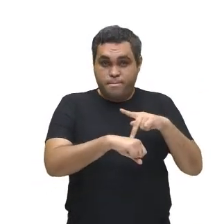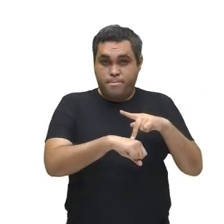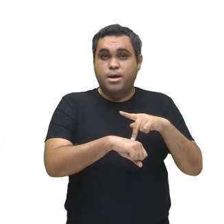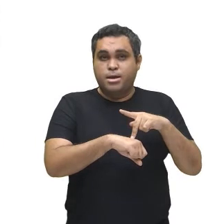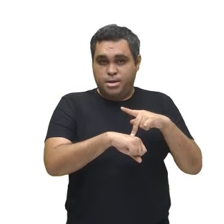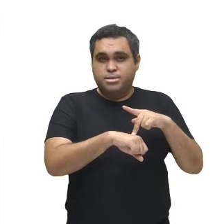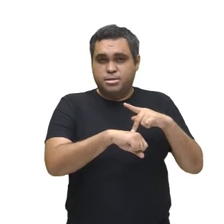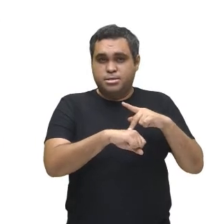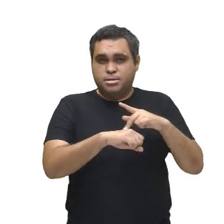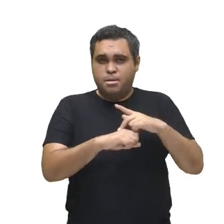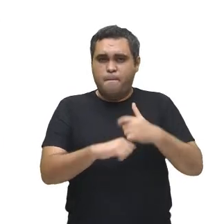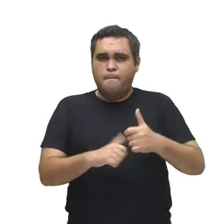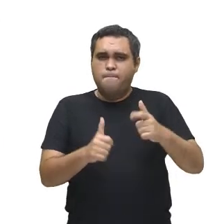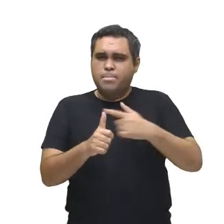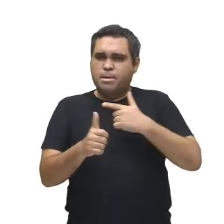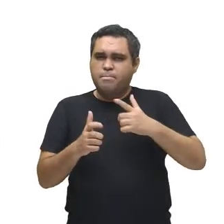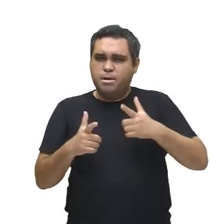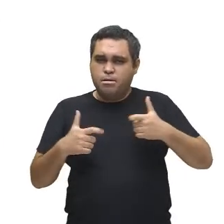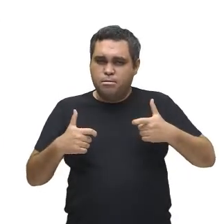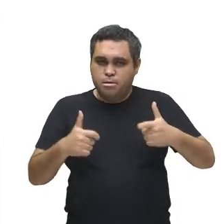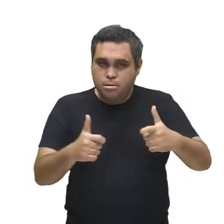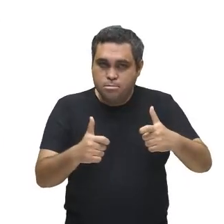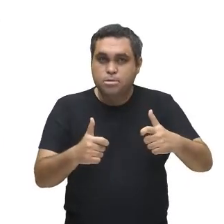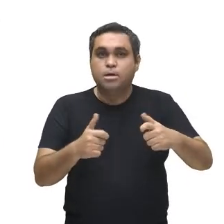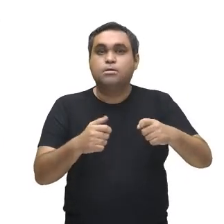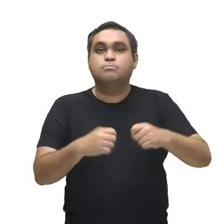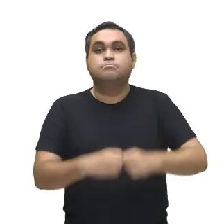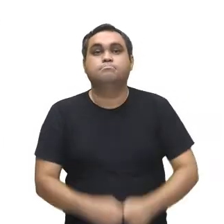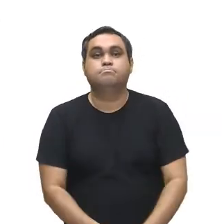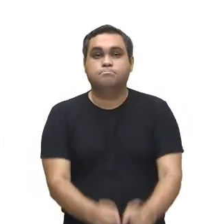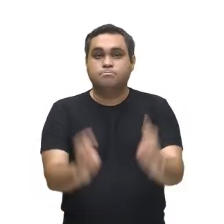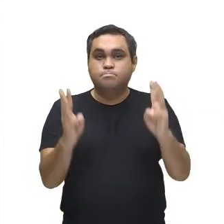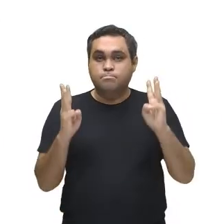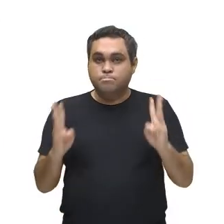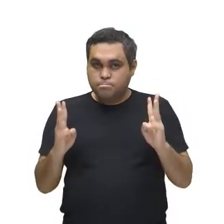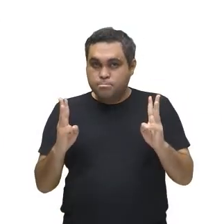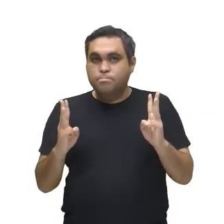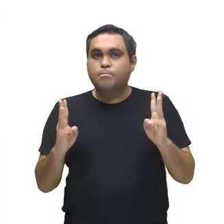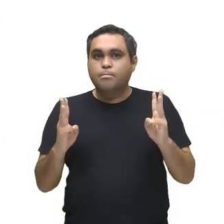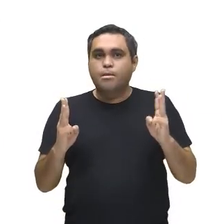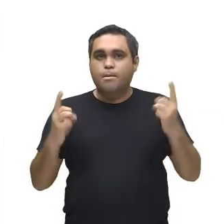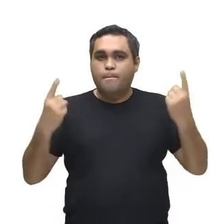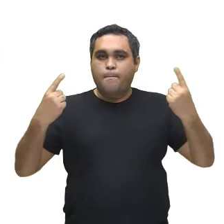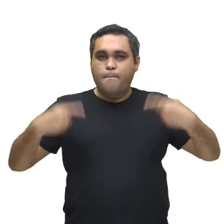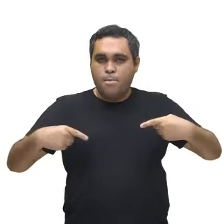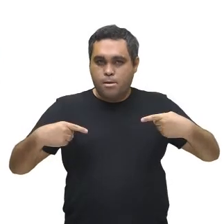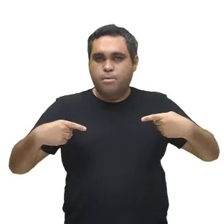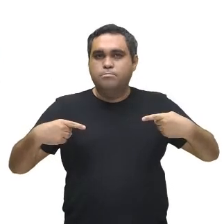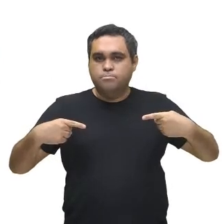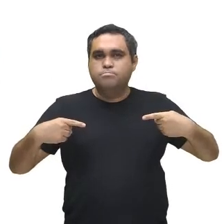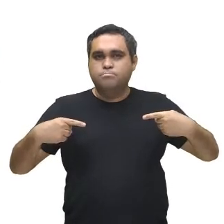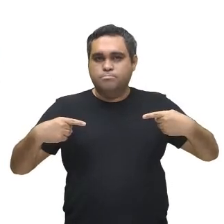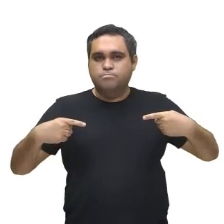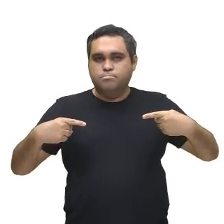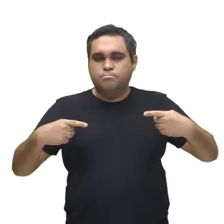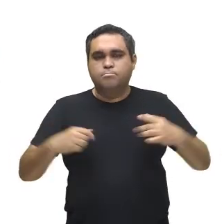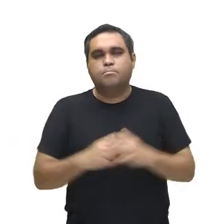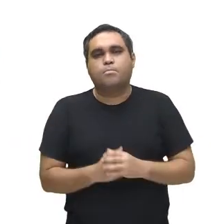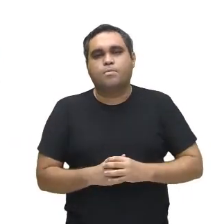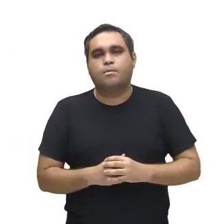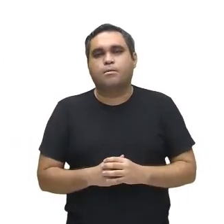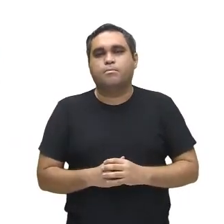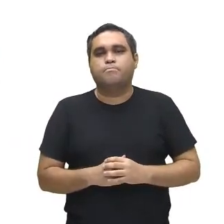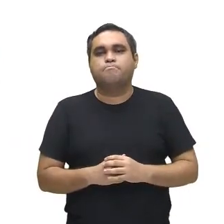Guerra Mundial dividiram-se em duas coligações de nações que se enfrentaram durante os anos da guerra.